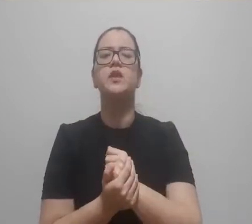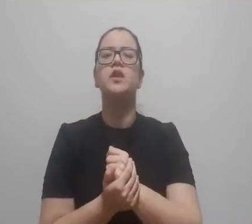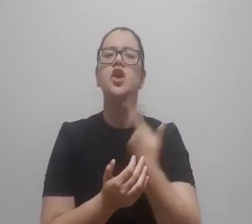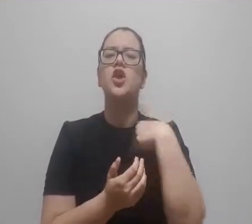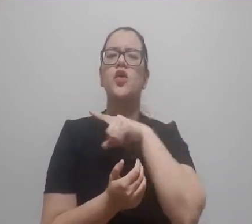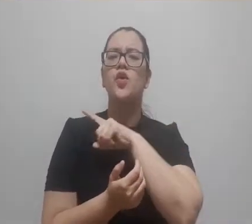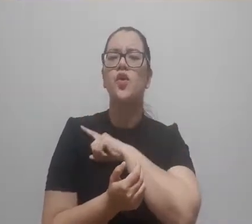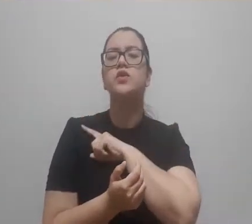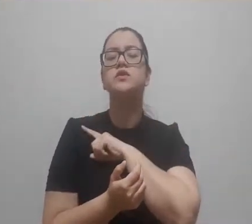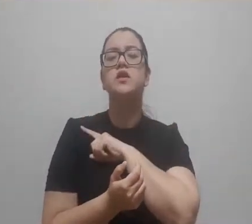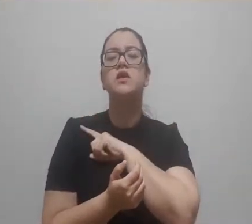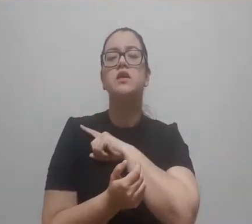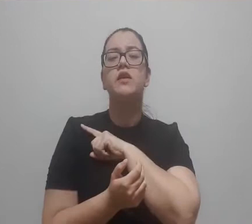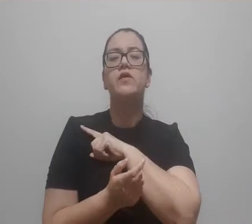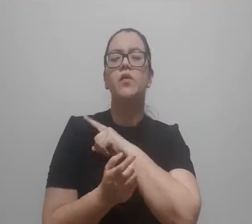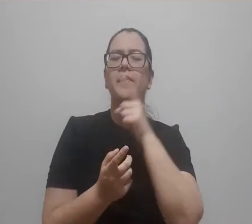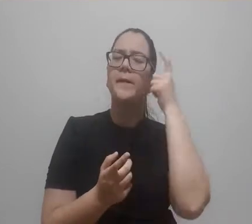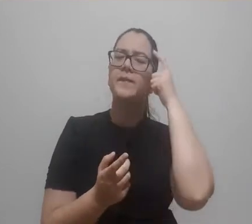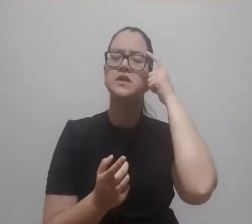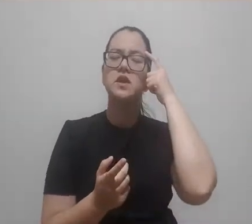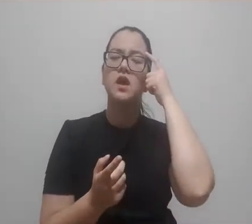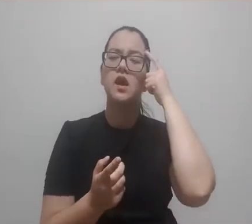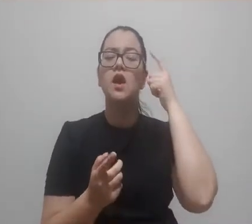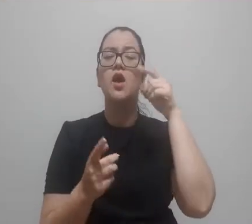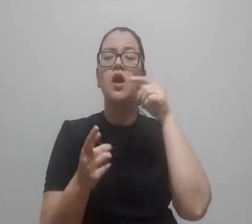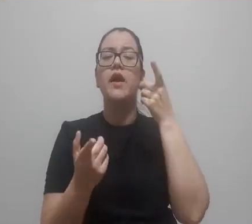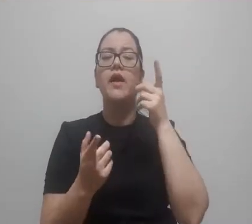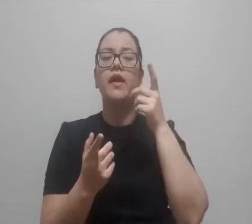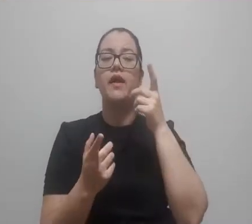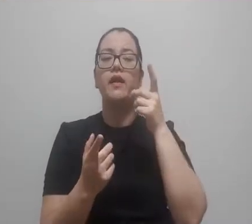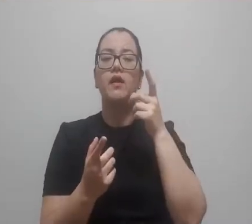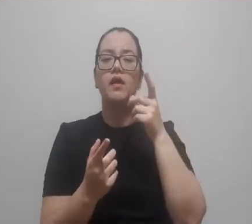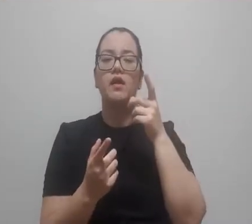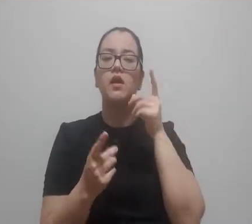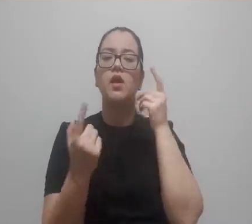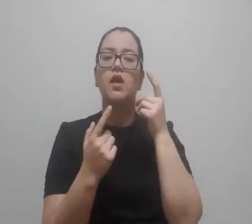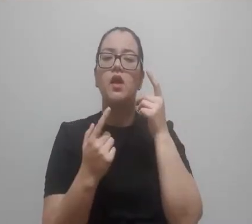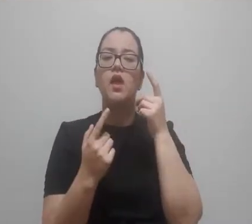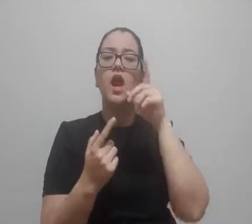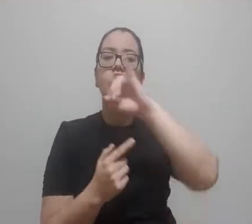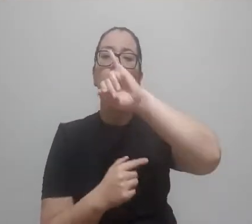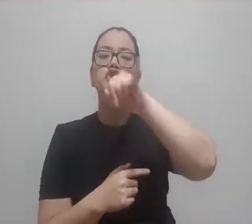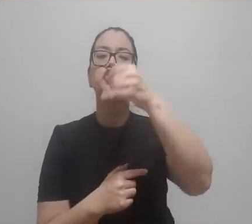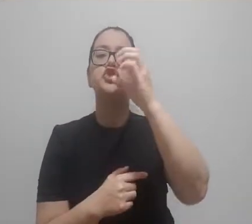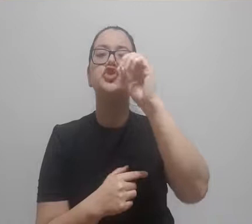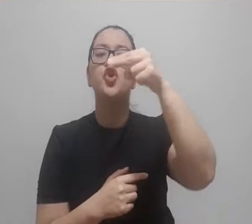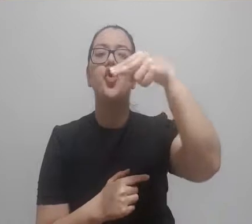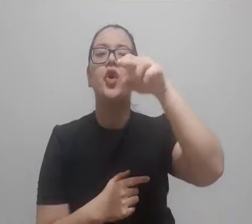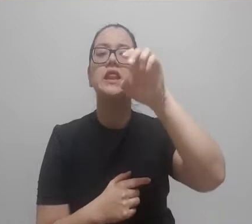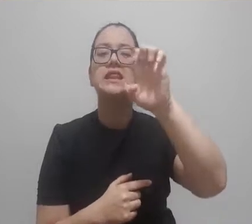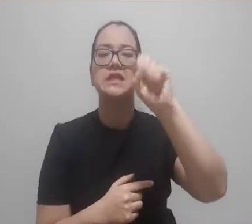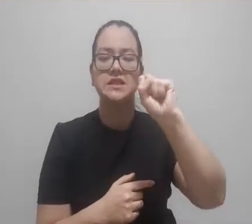defendida e apresentada pelo nosso querido Martin Lloyd-Jones. E ele vai fazer aqui